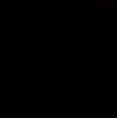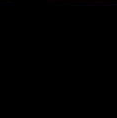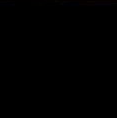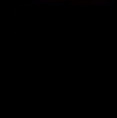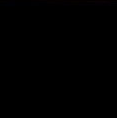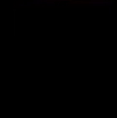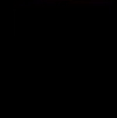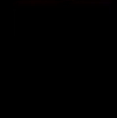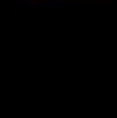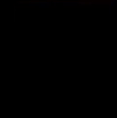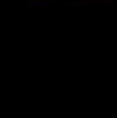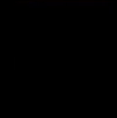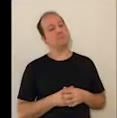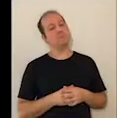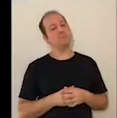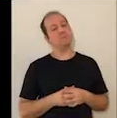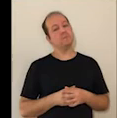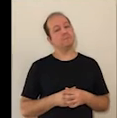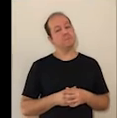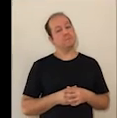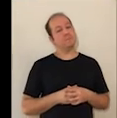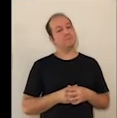Muito bem. Que seja.